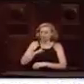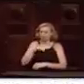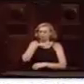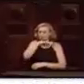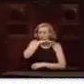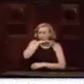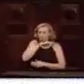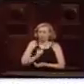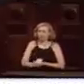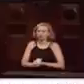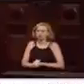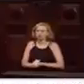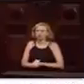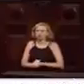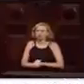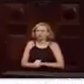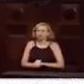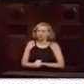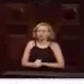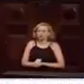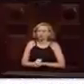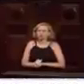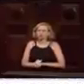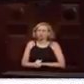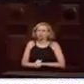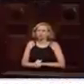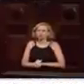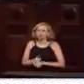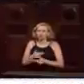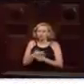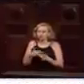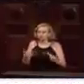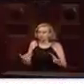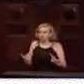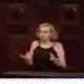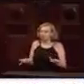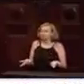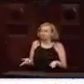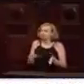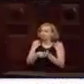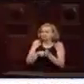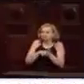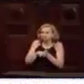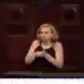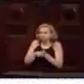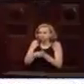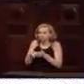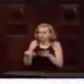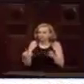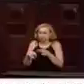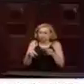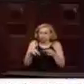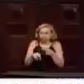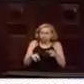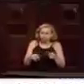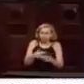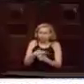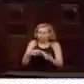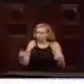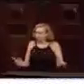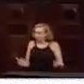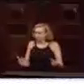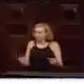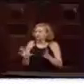muito saudável, muito necessário. Essas investigações estão quebrando paradigmas